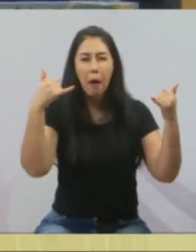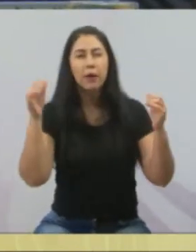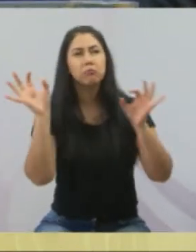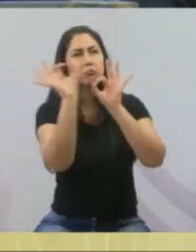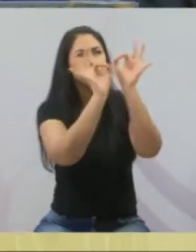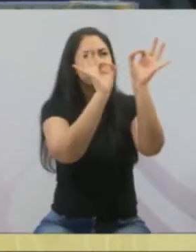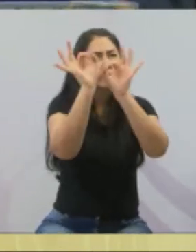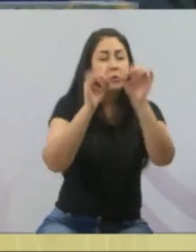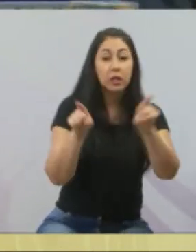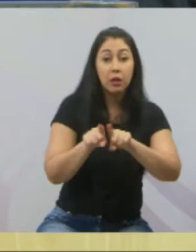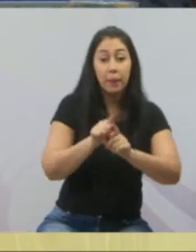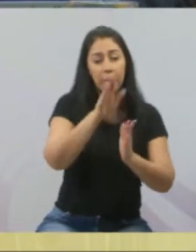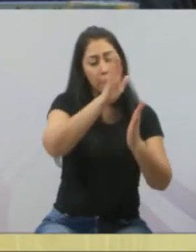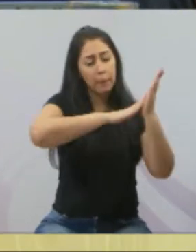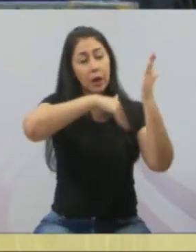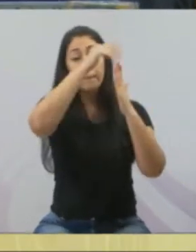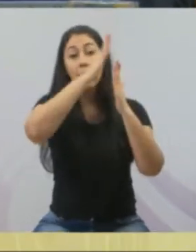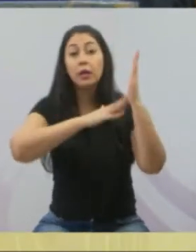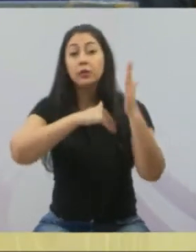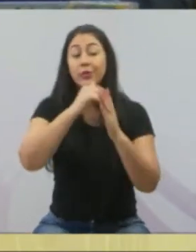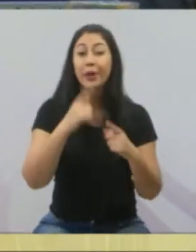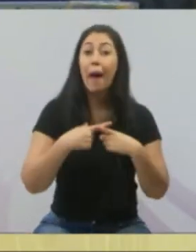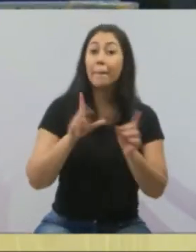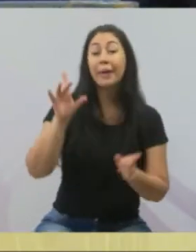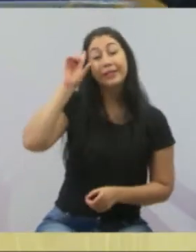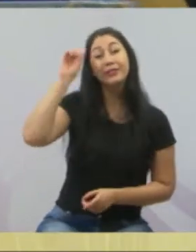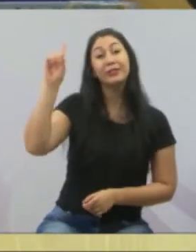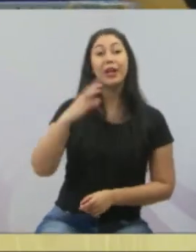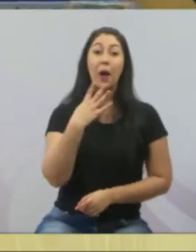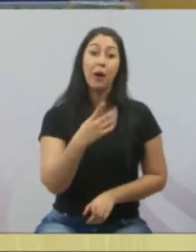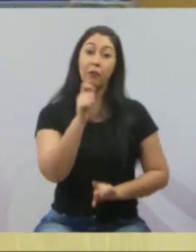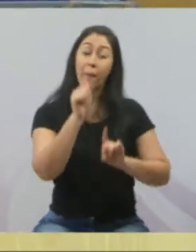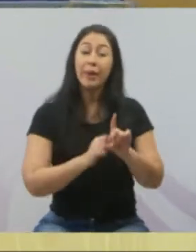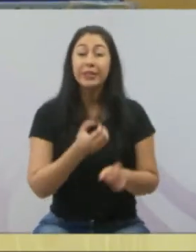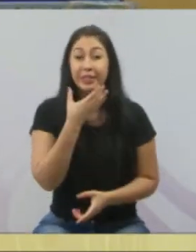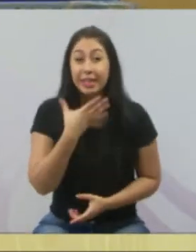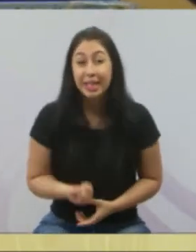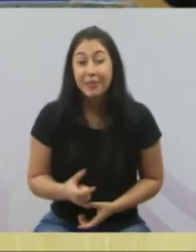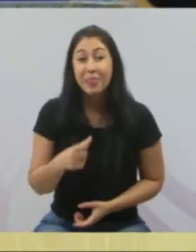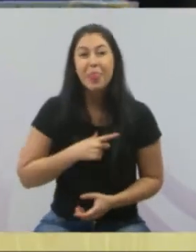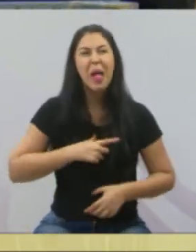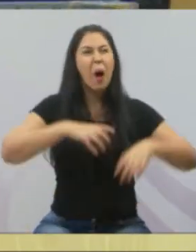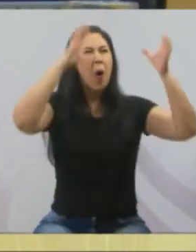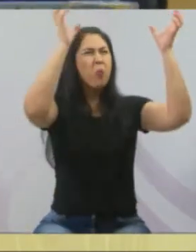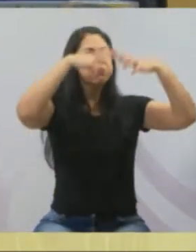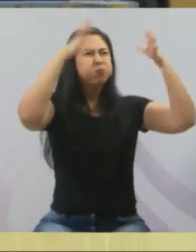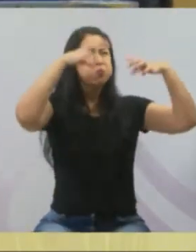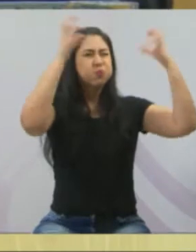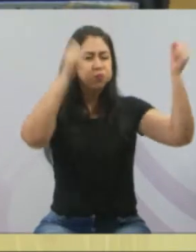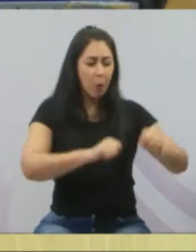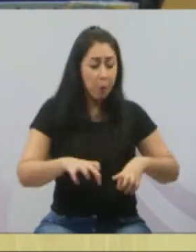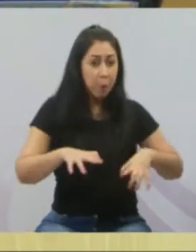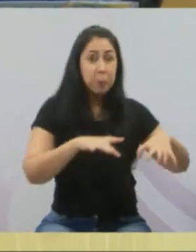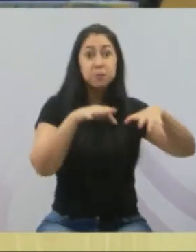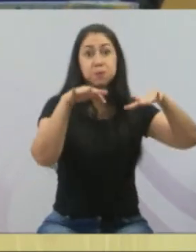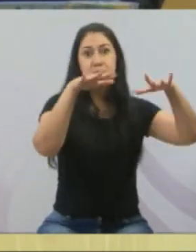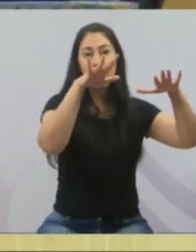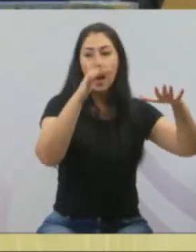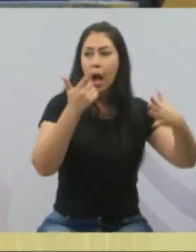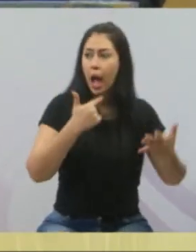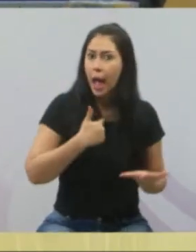fiz esse requerimento porque em visita àquela estrada que liga o Parque Belu até o Lagoa Azul, eu pude